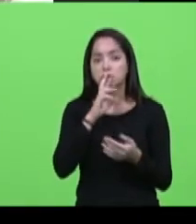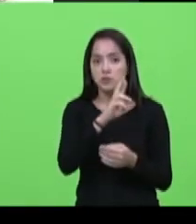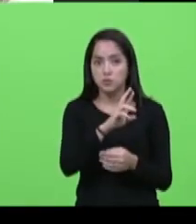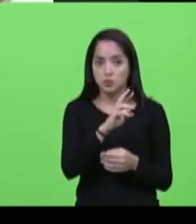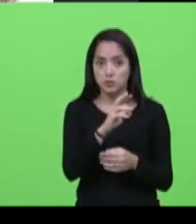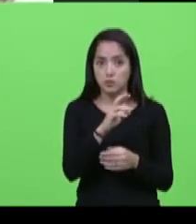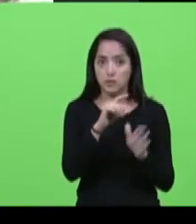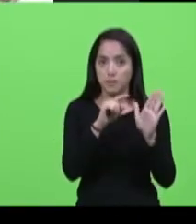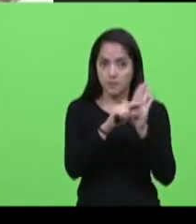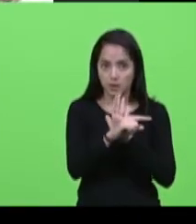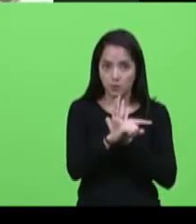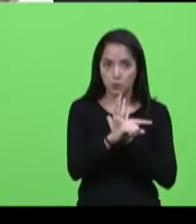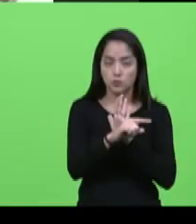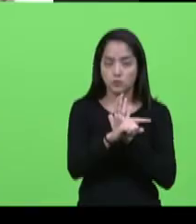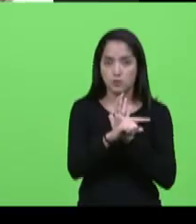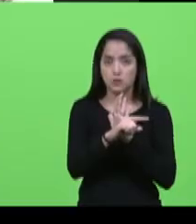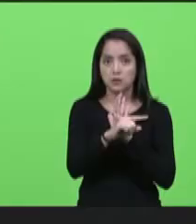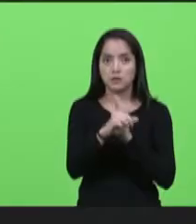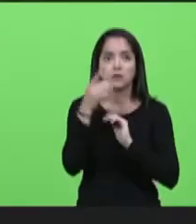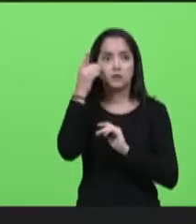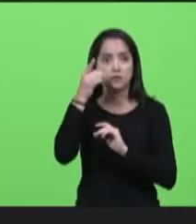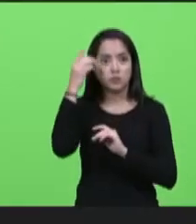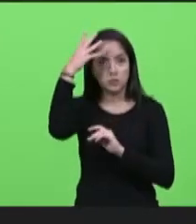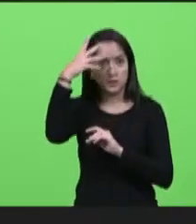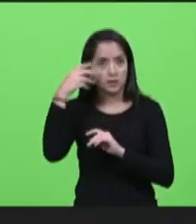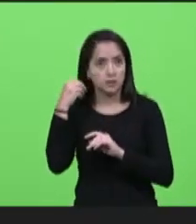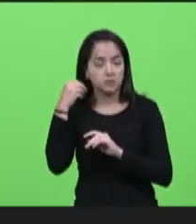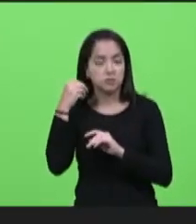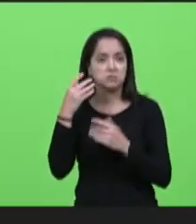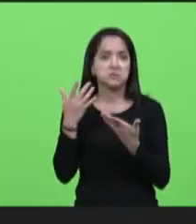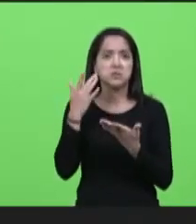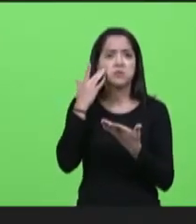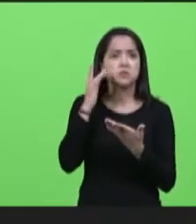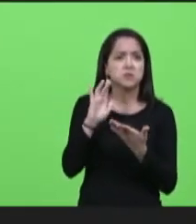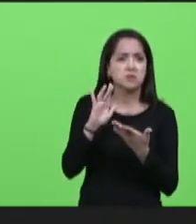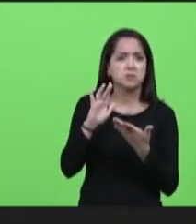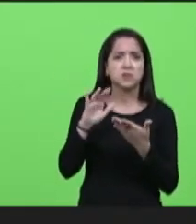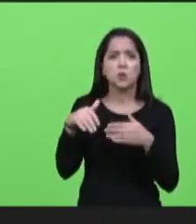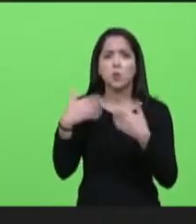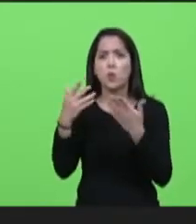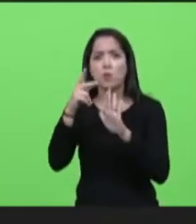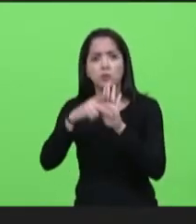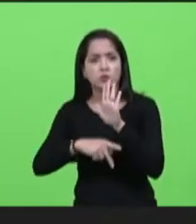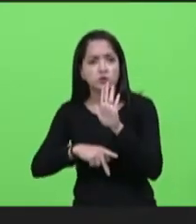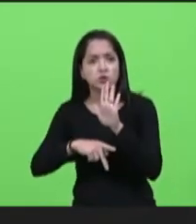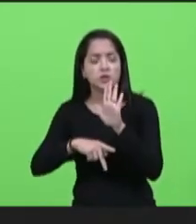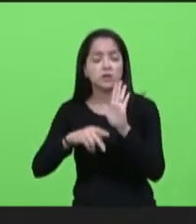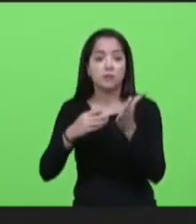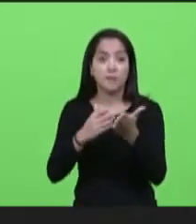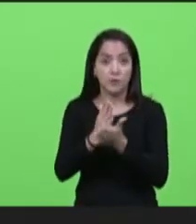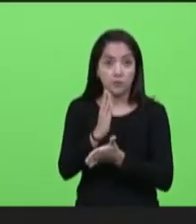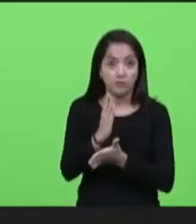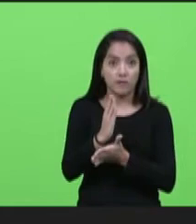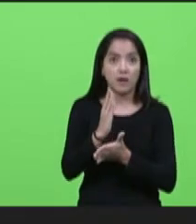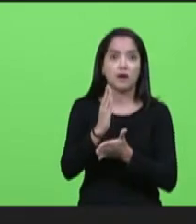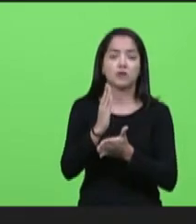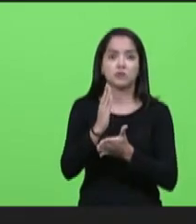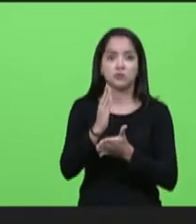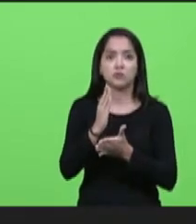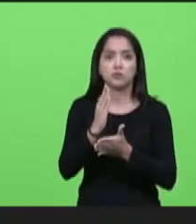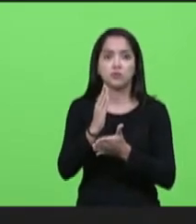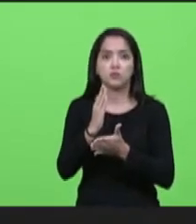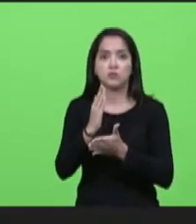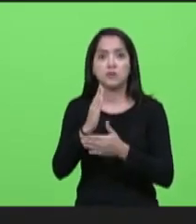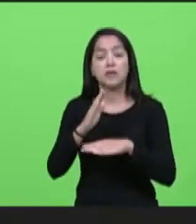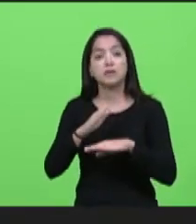pergunta da deputada Luciane Carminati, que falou que não sabia se algum projeto de lei aprovado pela Casa Legislativa tinha sido sancionado pelo